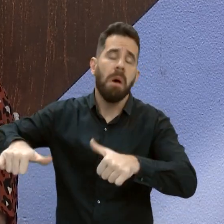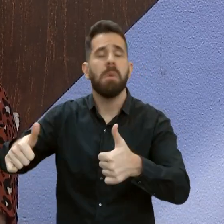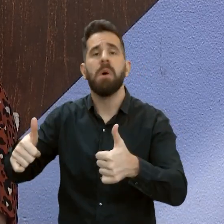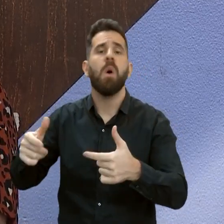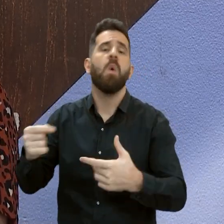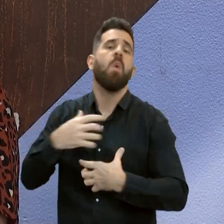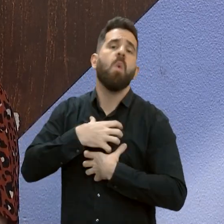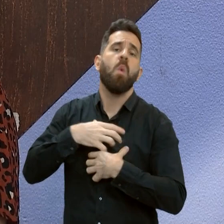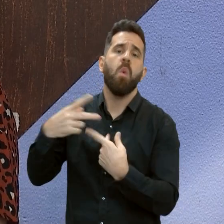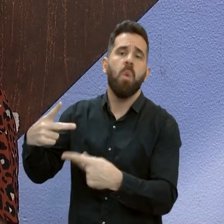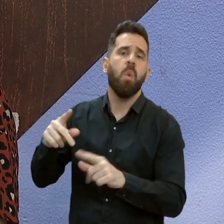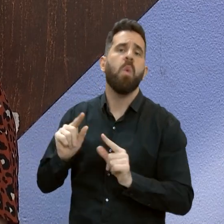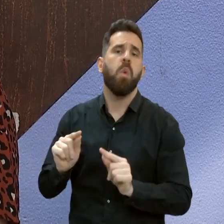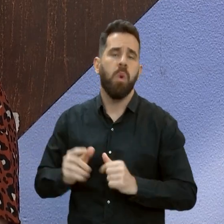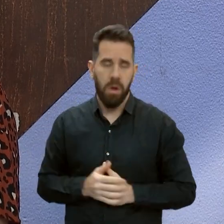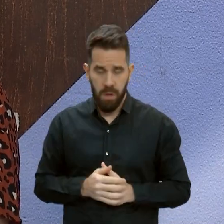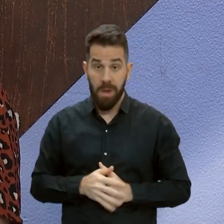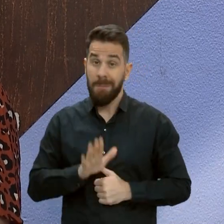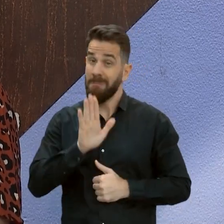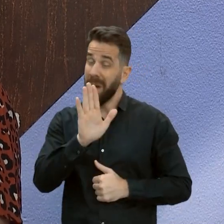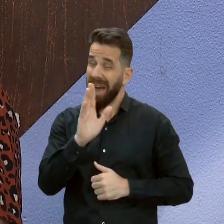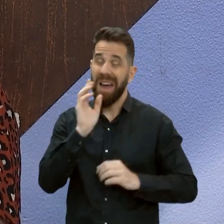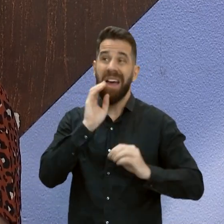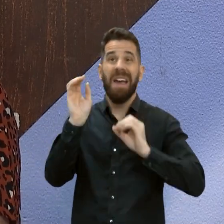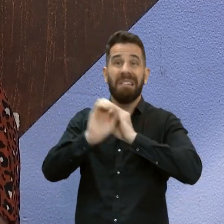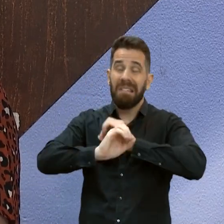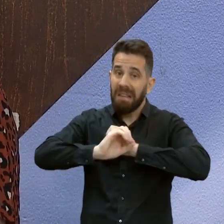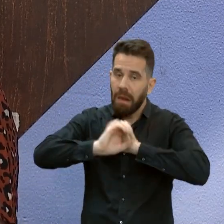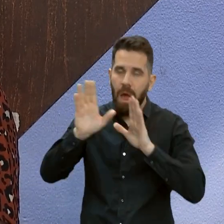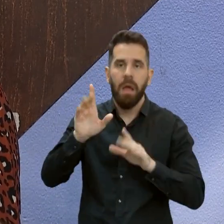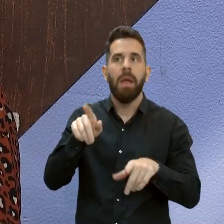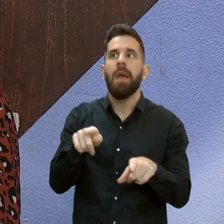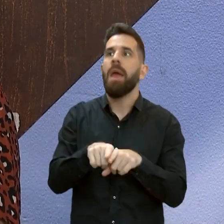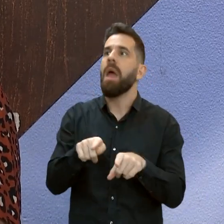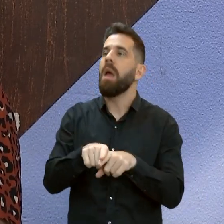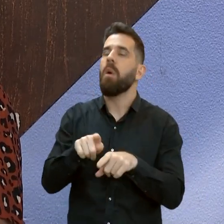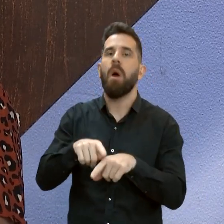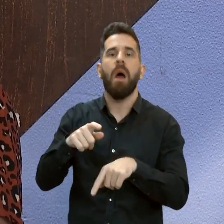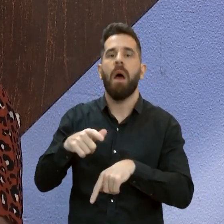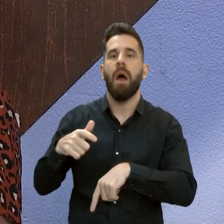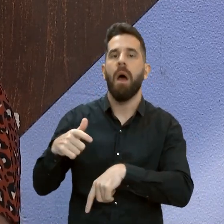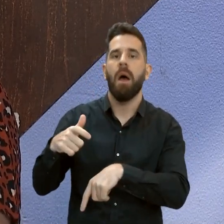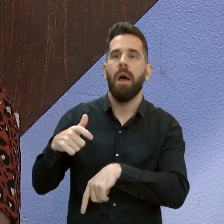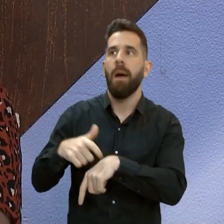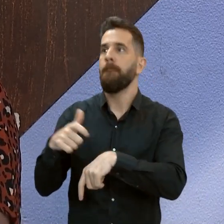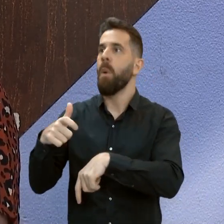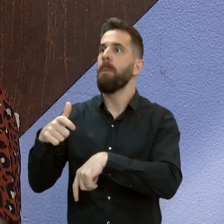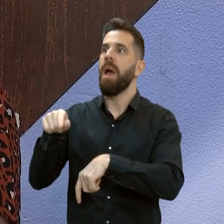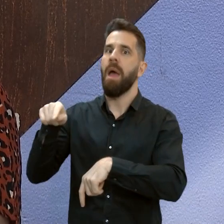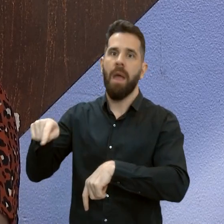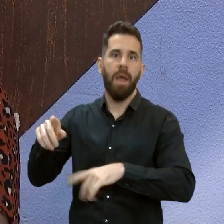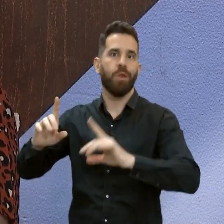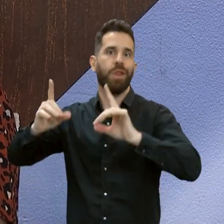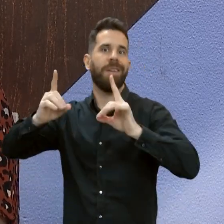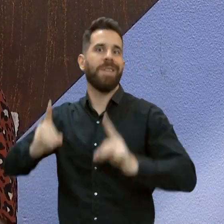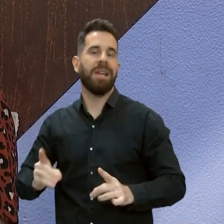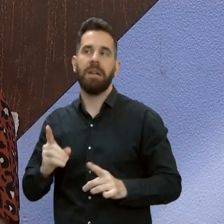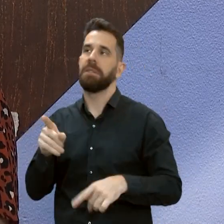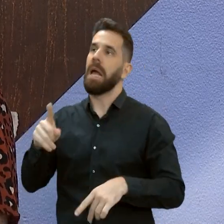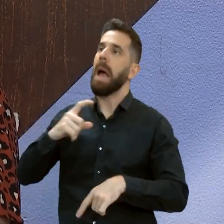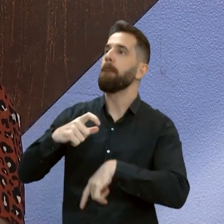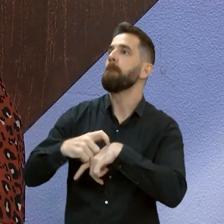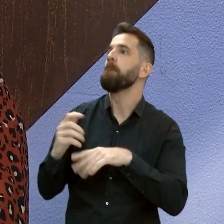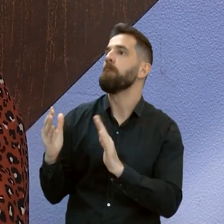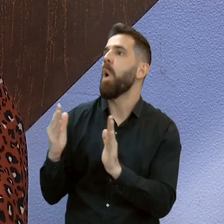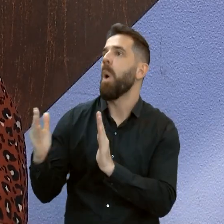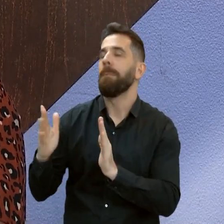temos que deixar claro que não é num único momento, ele leva para a vida toda. Quem tem uma deficiência não tem